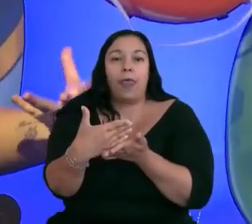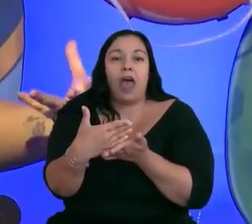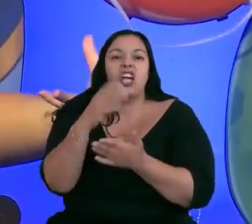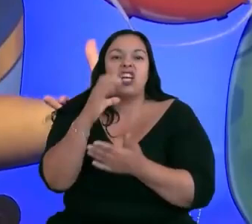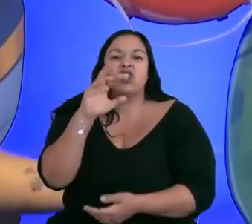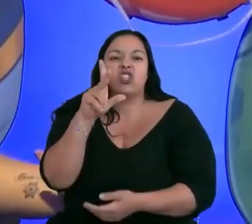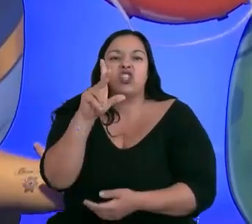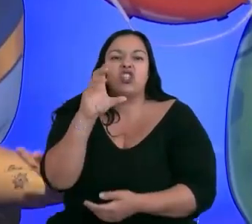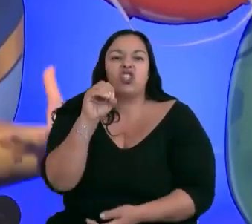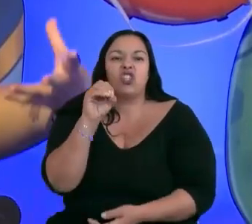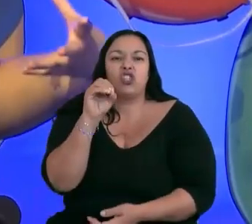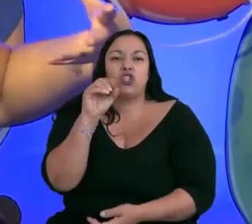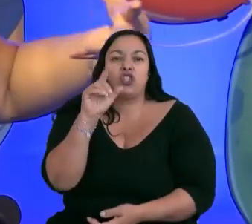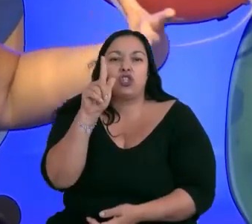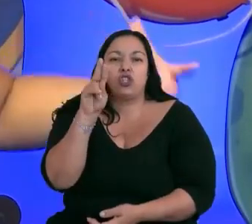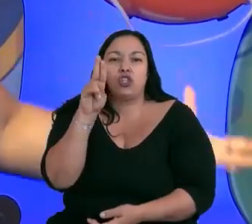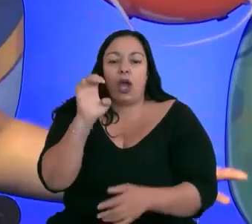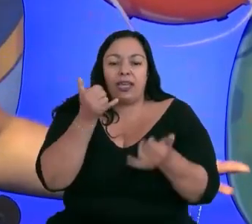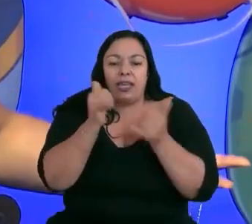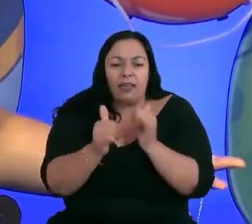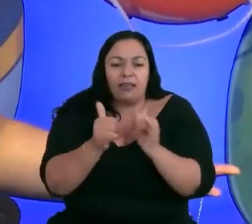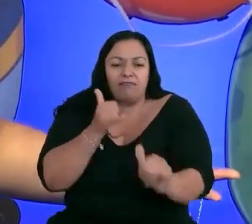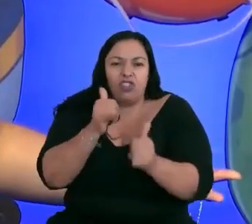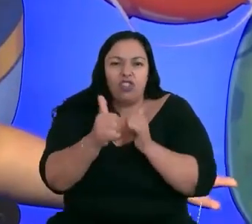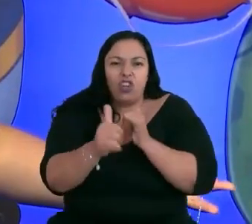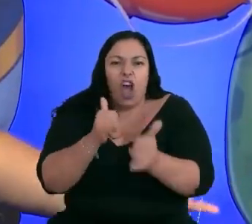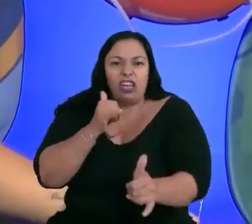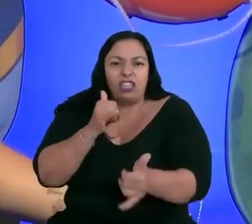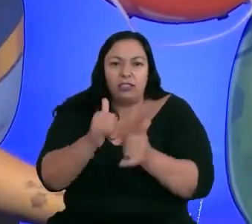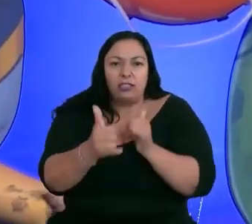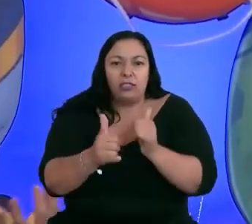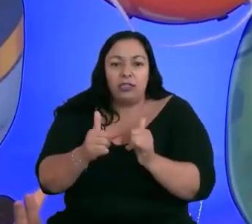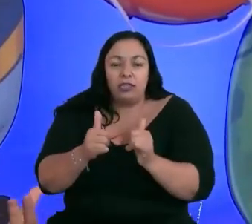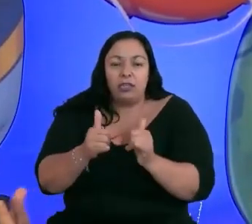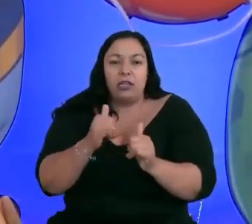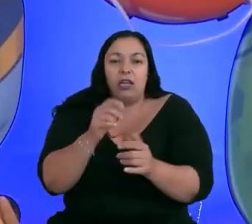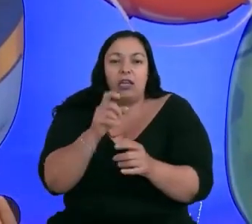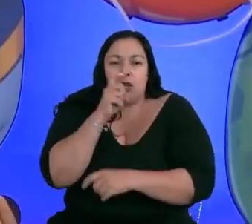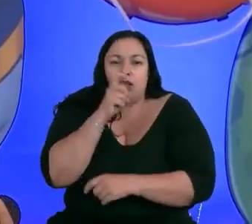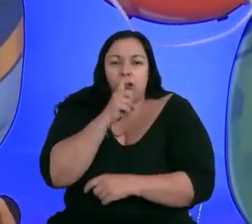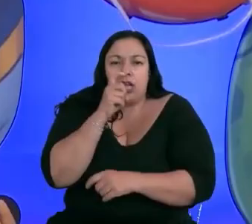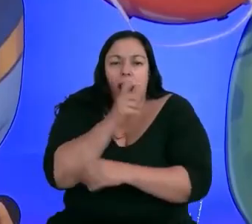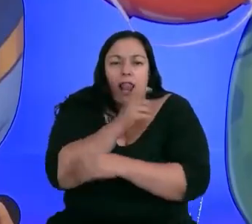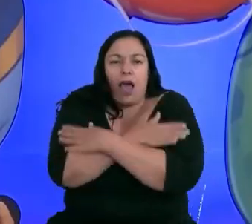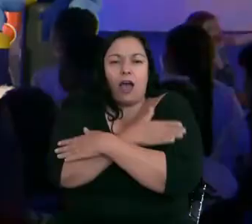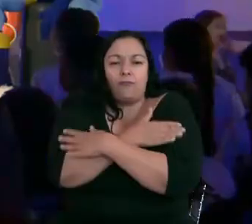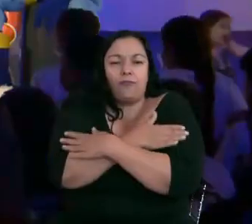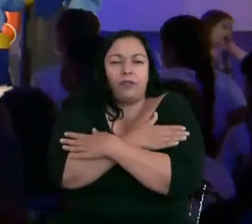choques que paralisavam, que congelavam todo mundo. E assim...